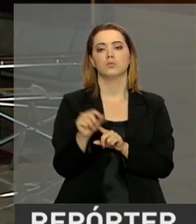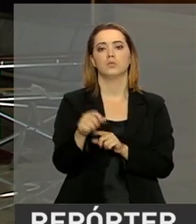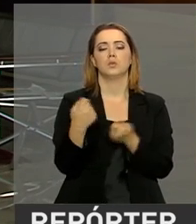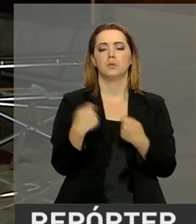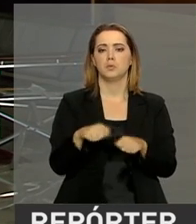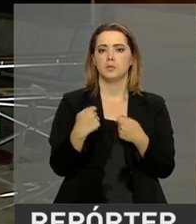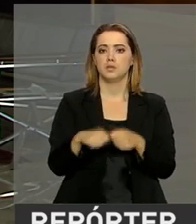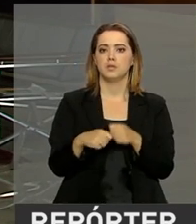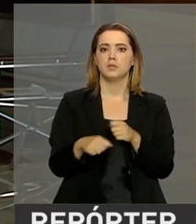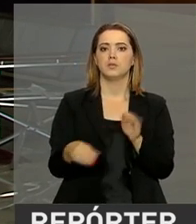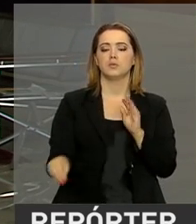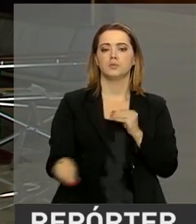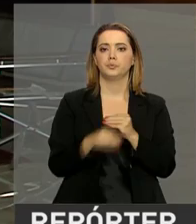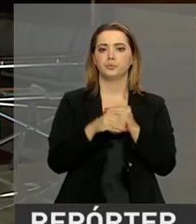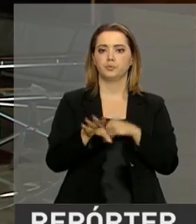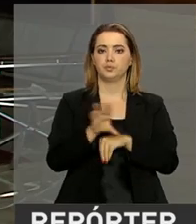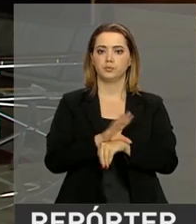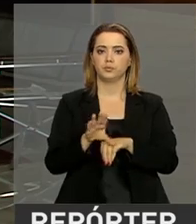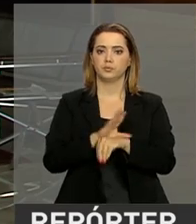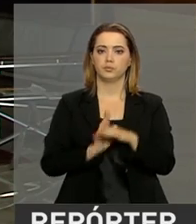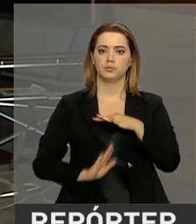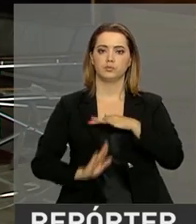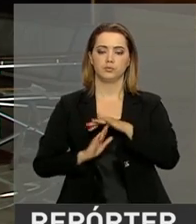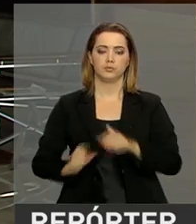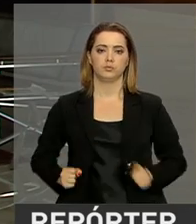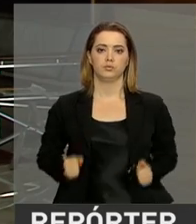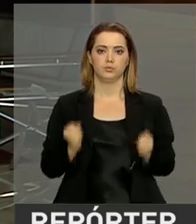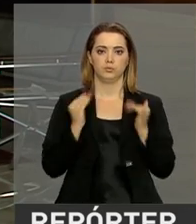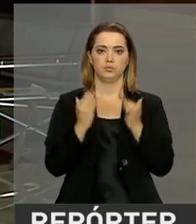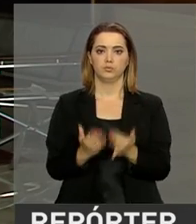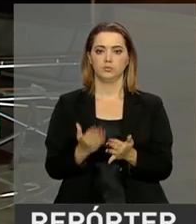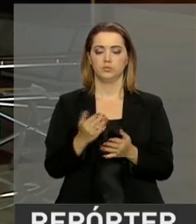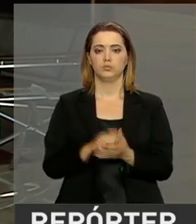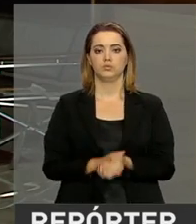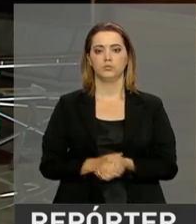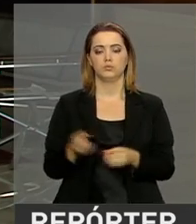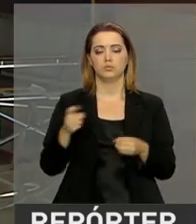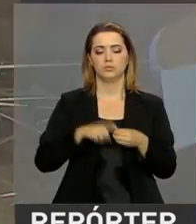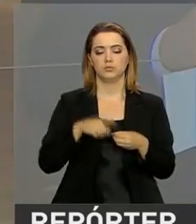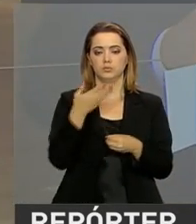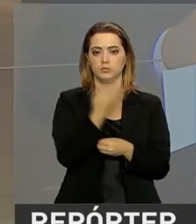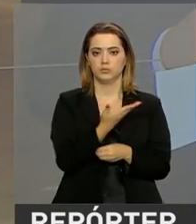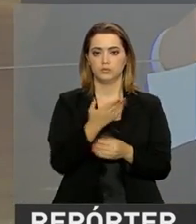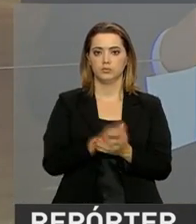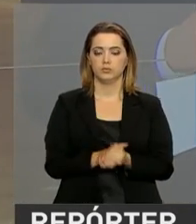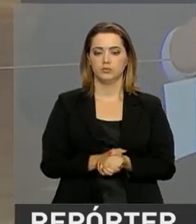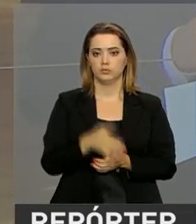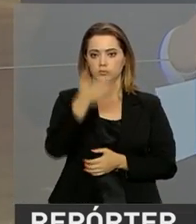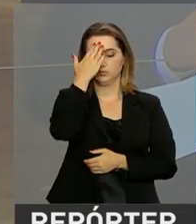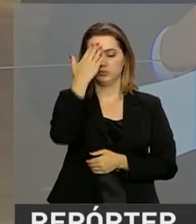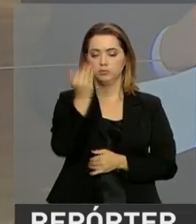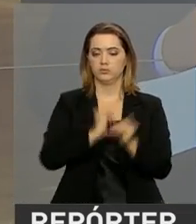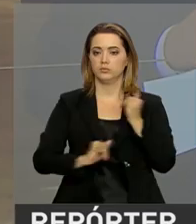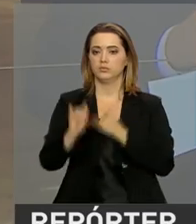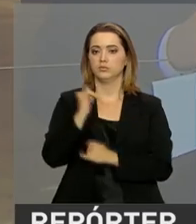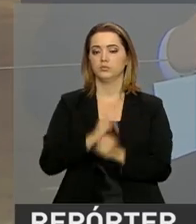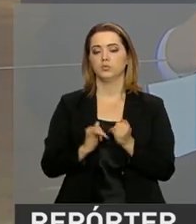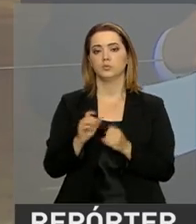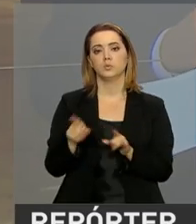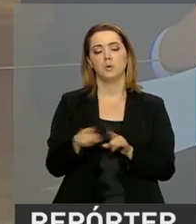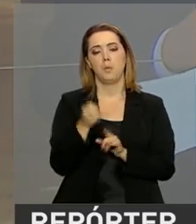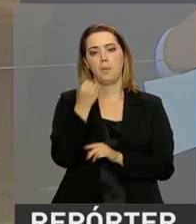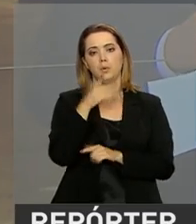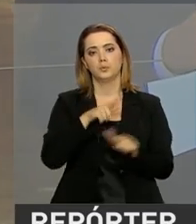de emenda à constituição que limita os gastos públicos eu volto com vocês é luiz obrigado pelas informações de